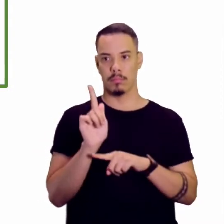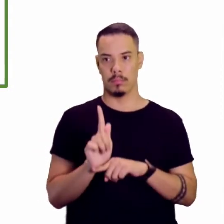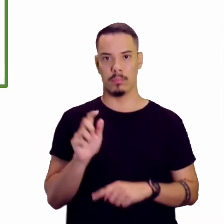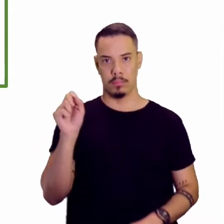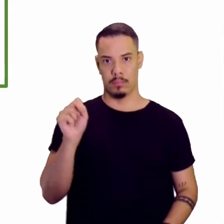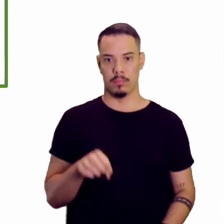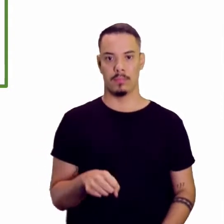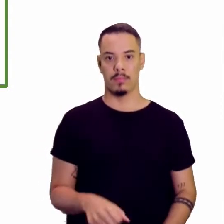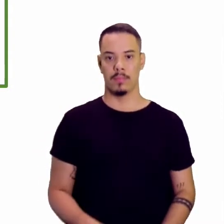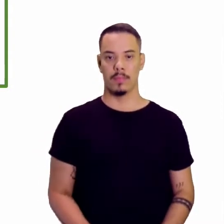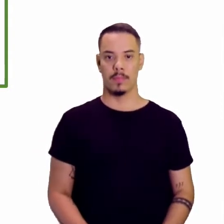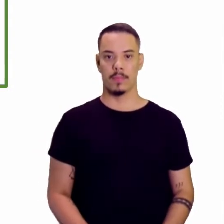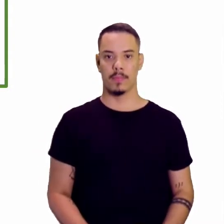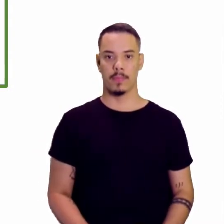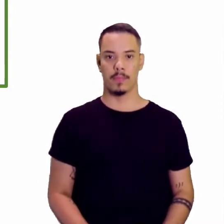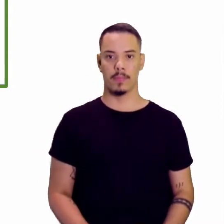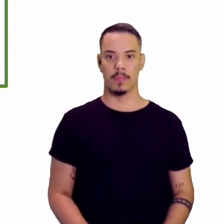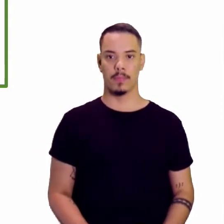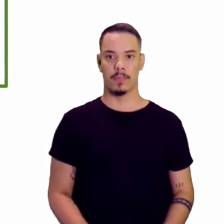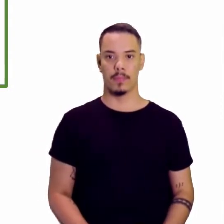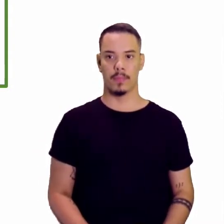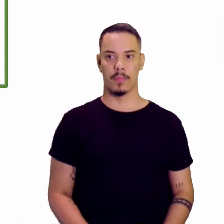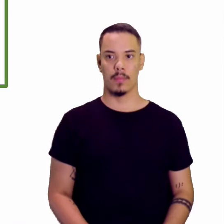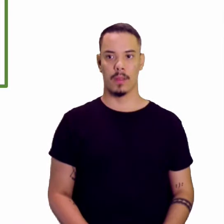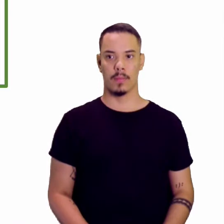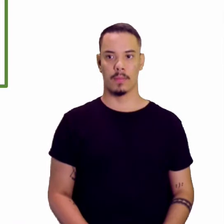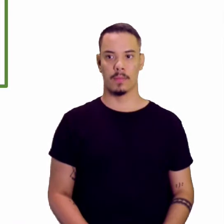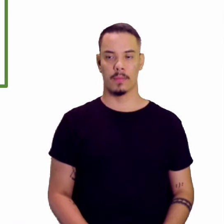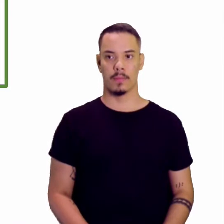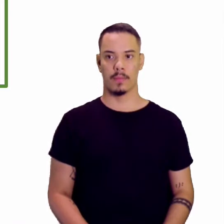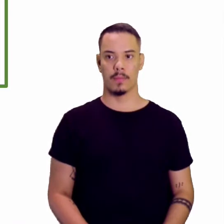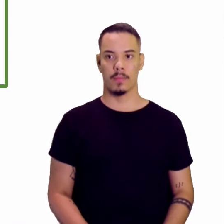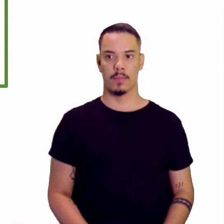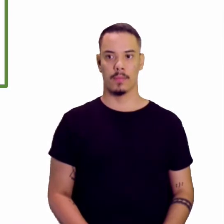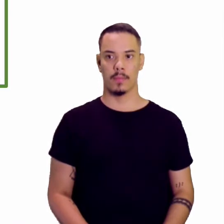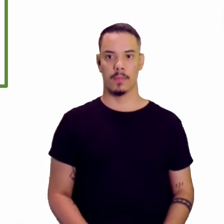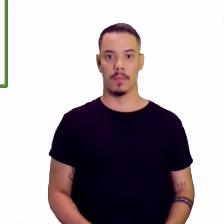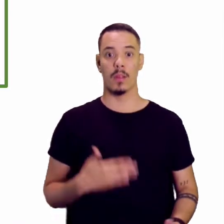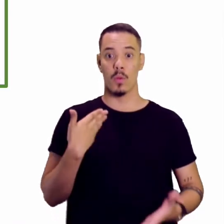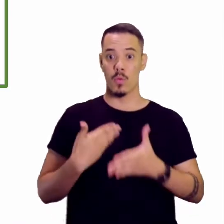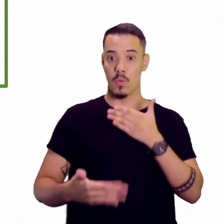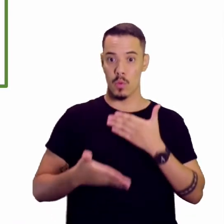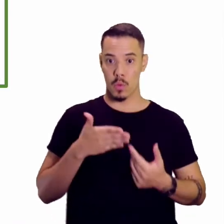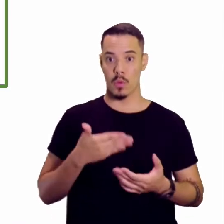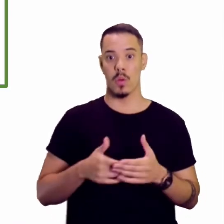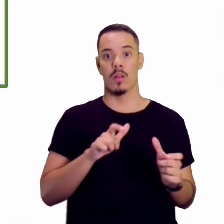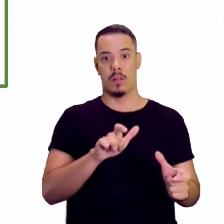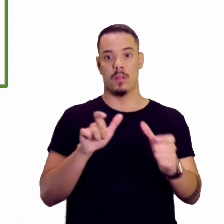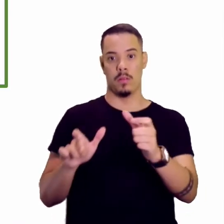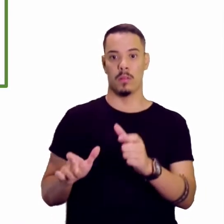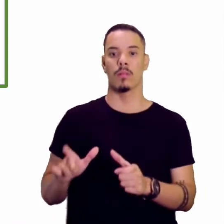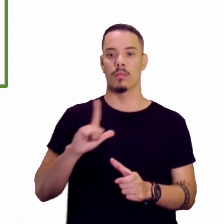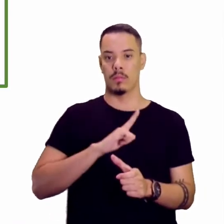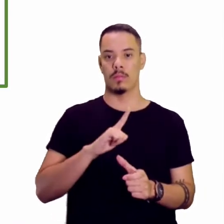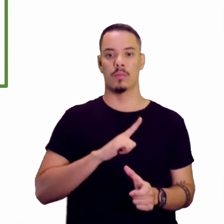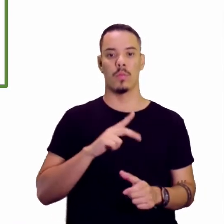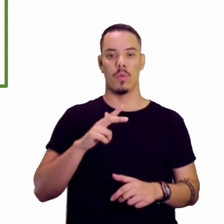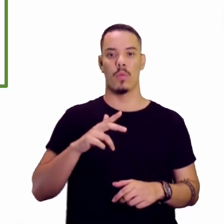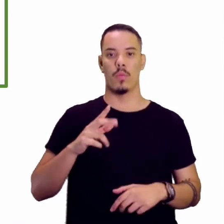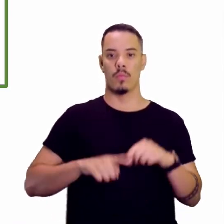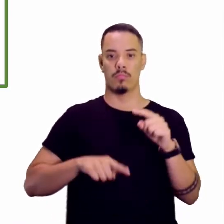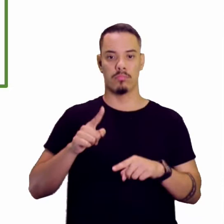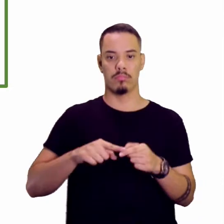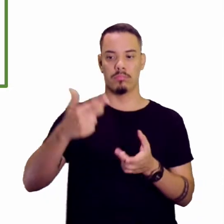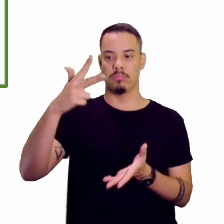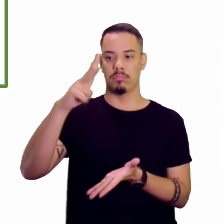disso, né? E em qualquer ponto nas proximidades da superfície da Terra, o corpo cai com uma aceleração que é praticamente igual a